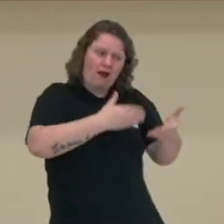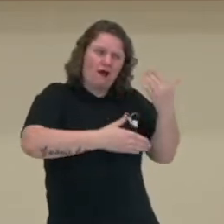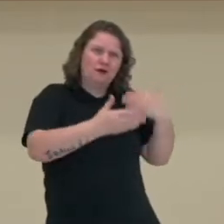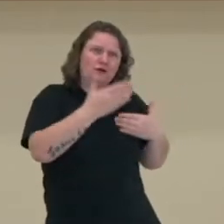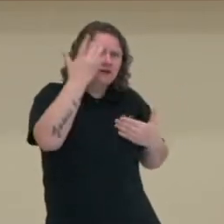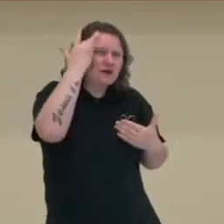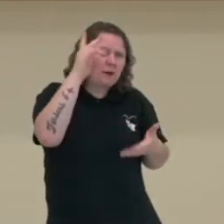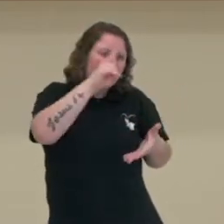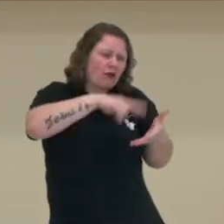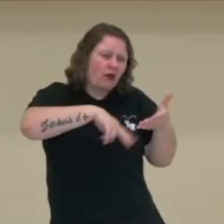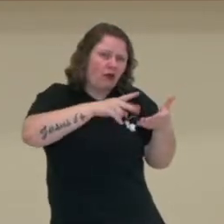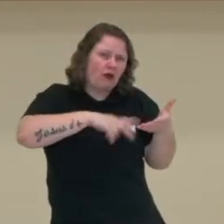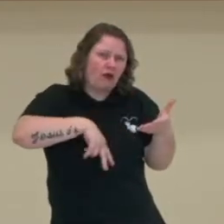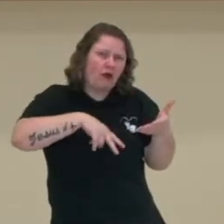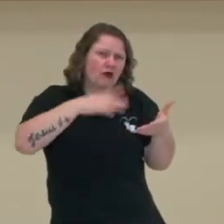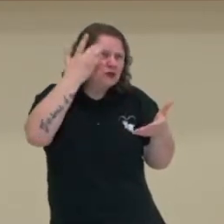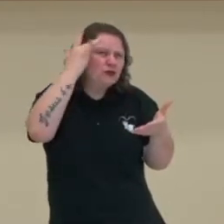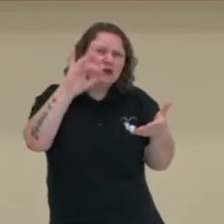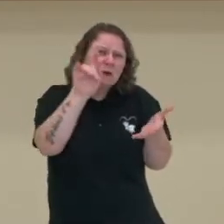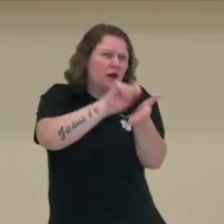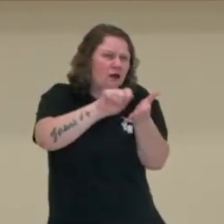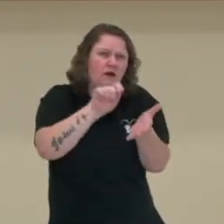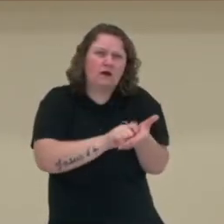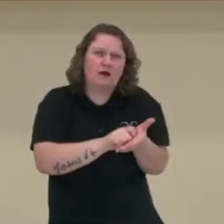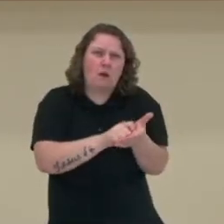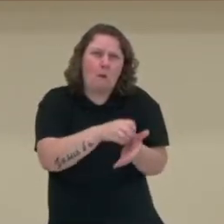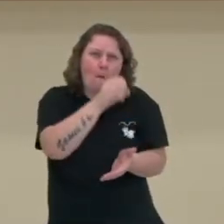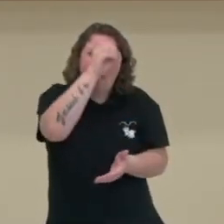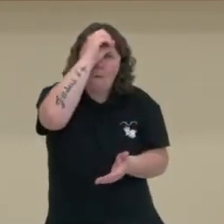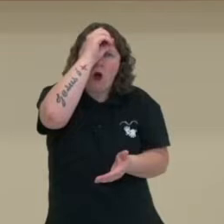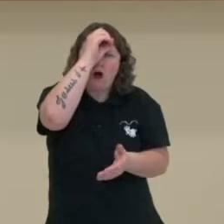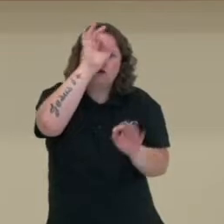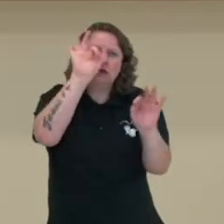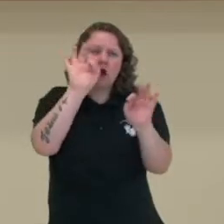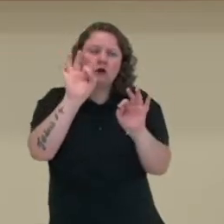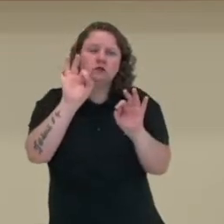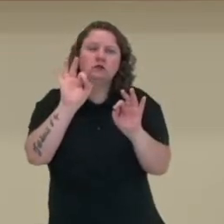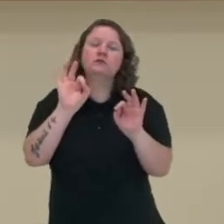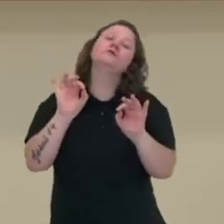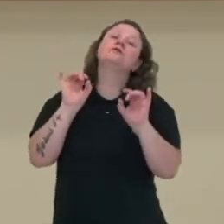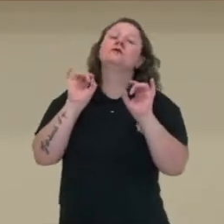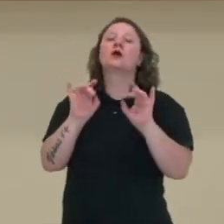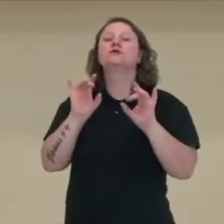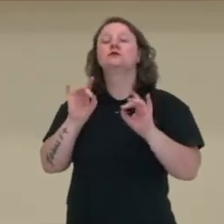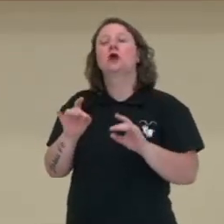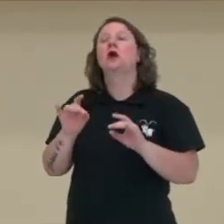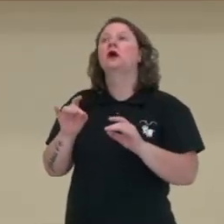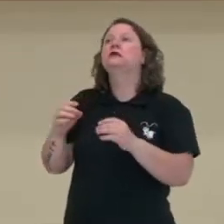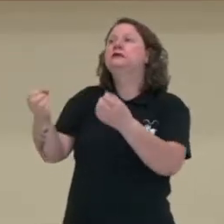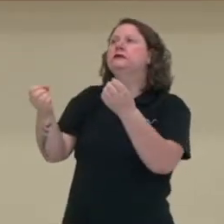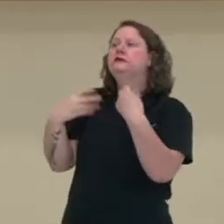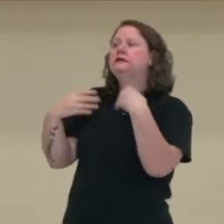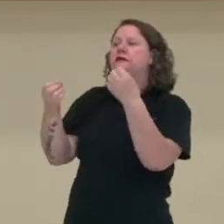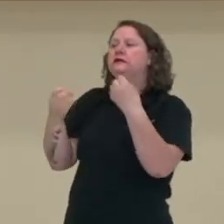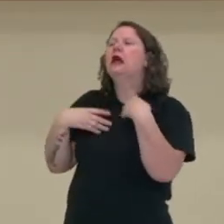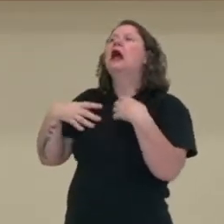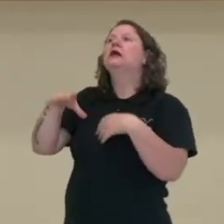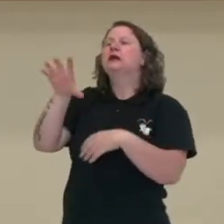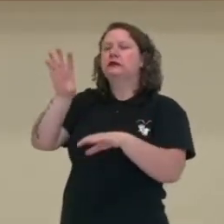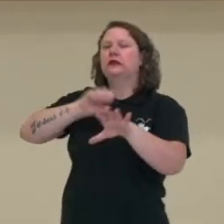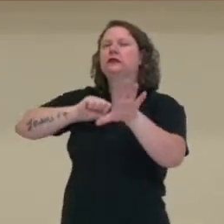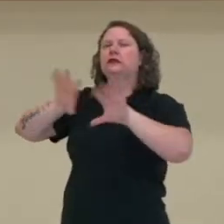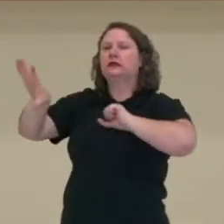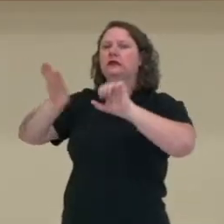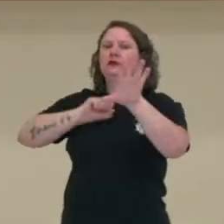eles precisam e são orientados, inclusive, por esse teocentrismo, por essa religiosidade muito forte.